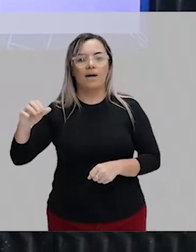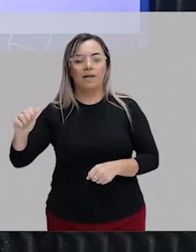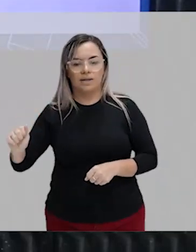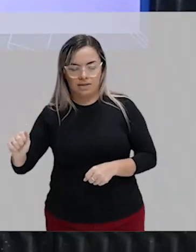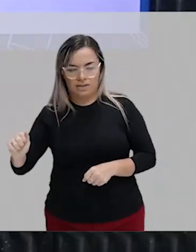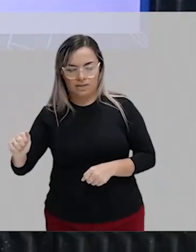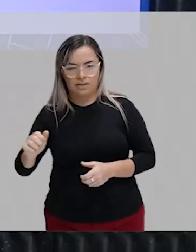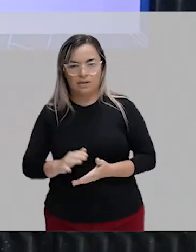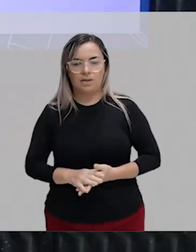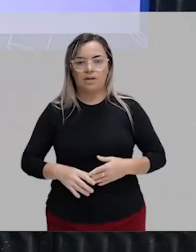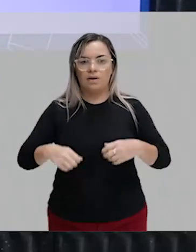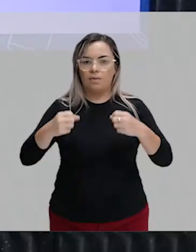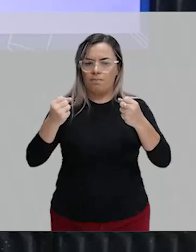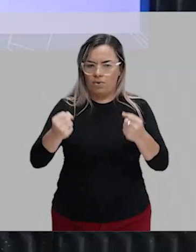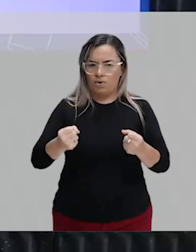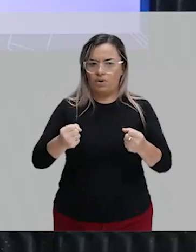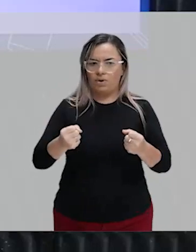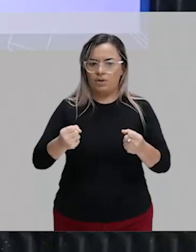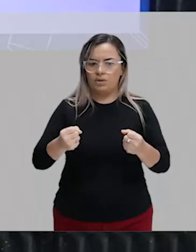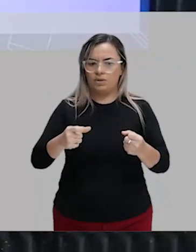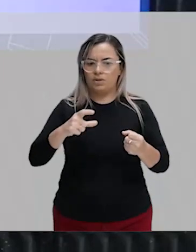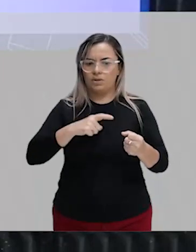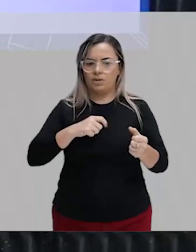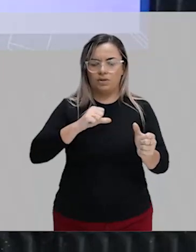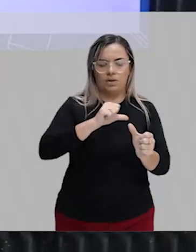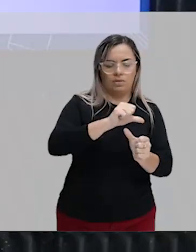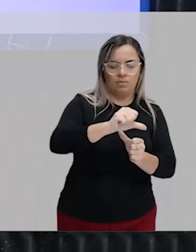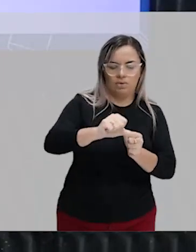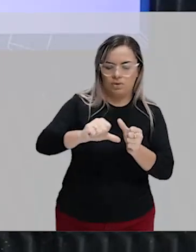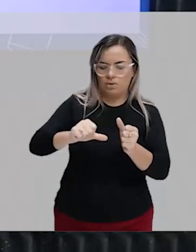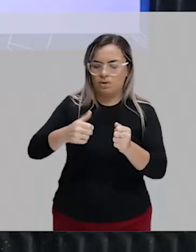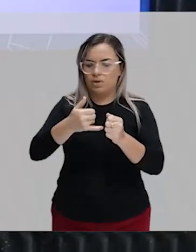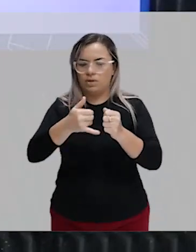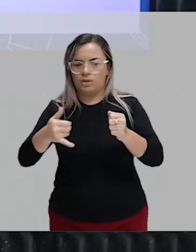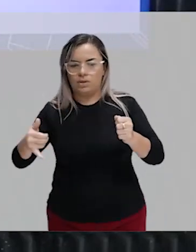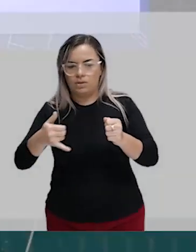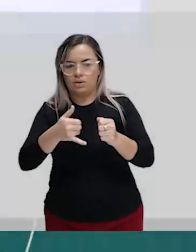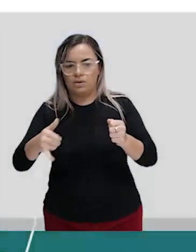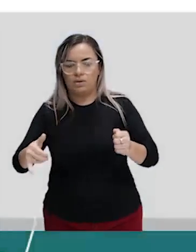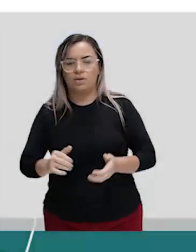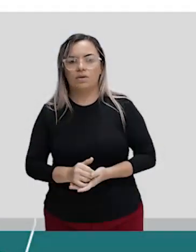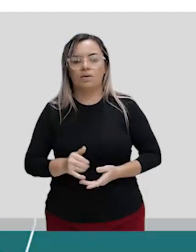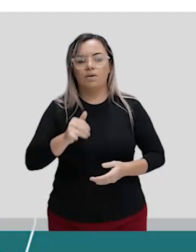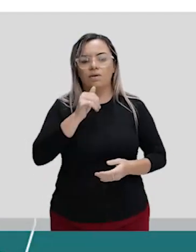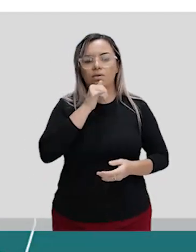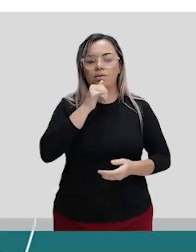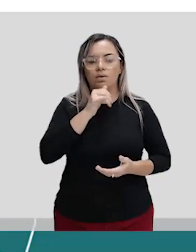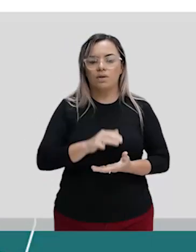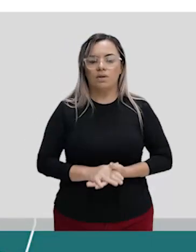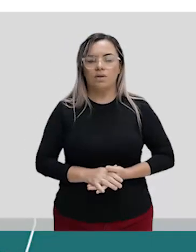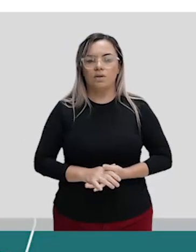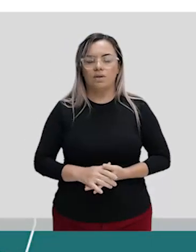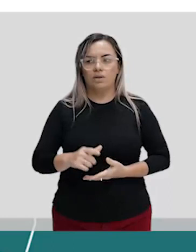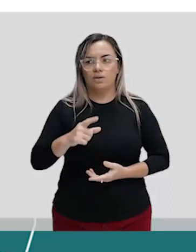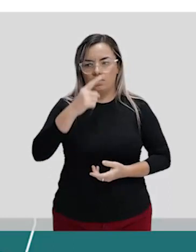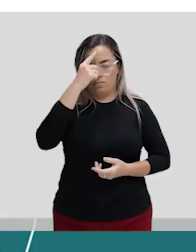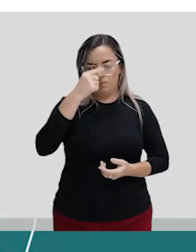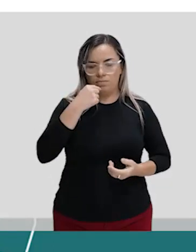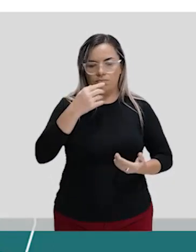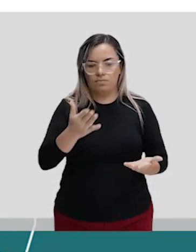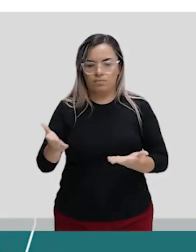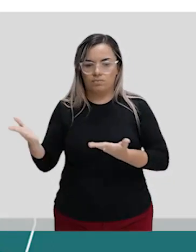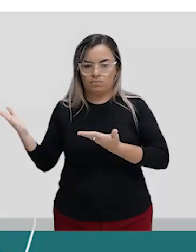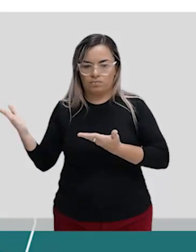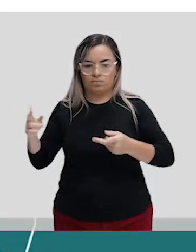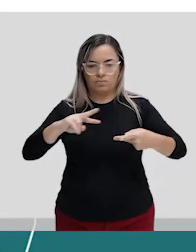mudança na sequência de aminoácidos de uma proteína. Por exemplo, olha aqui, eu tenho aqui a molécula de